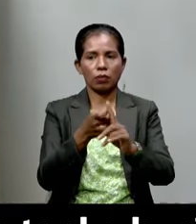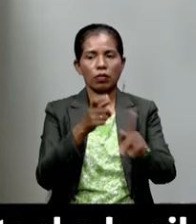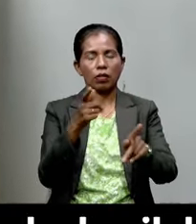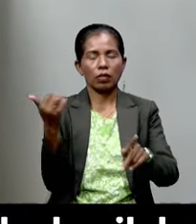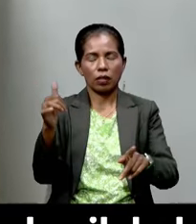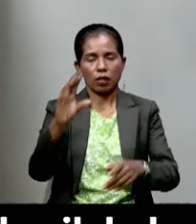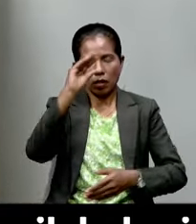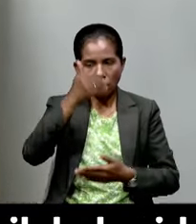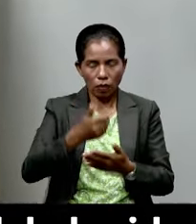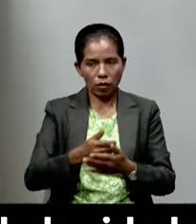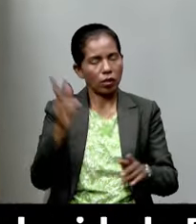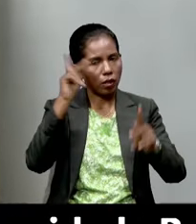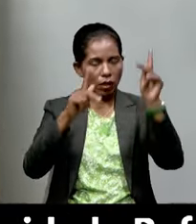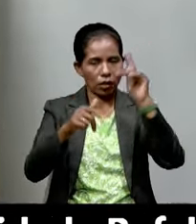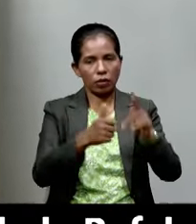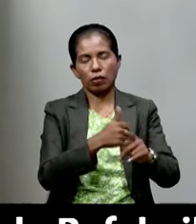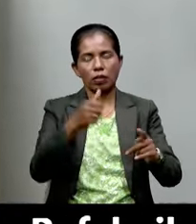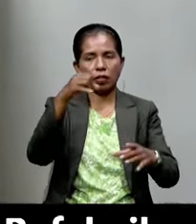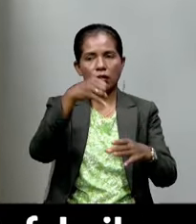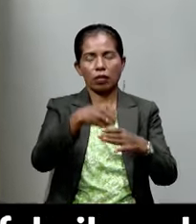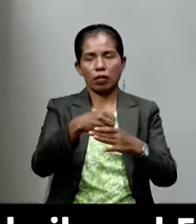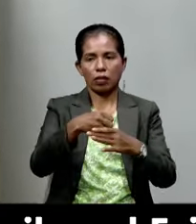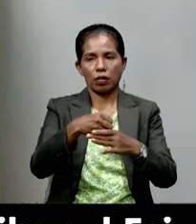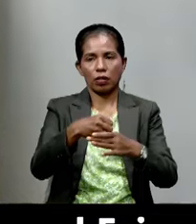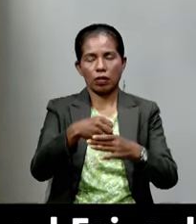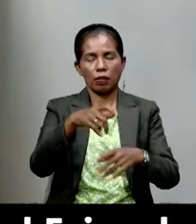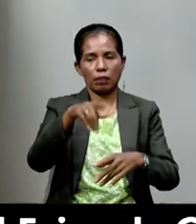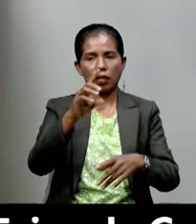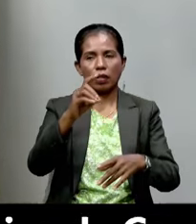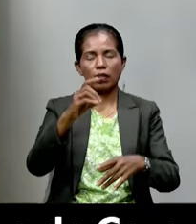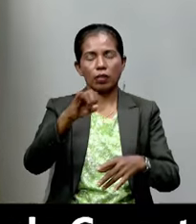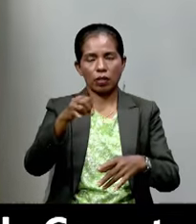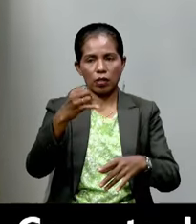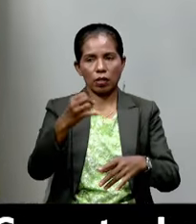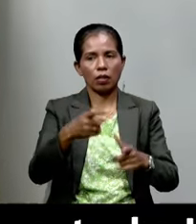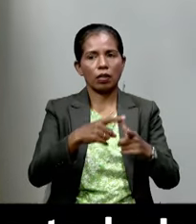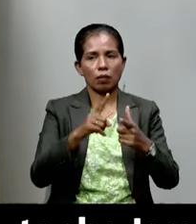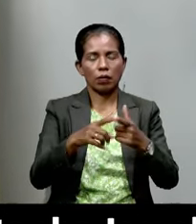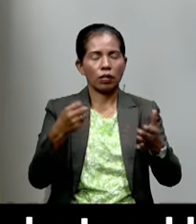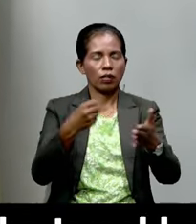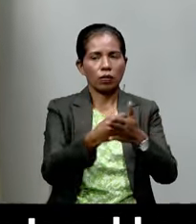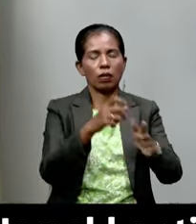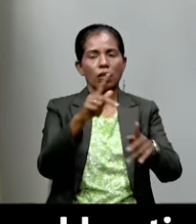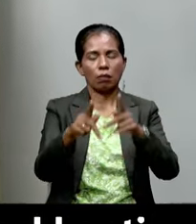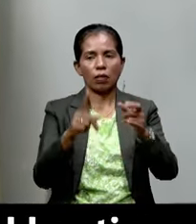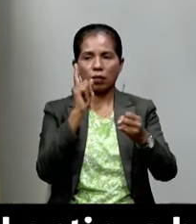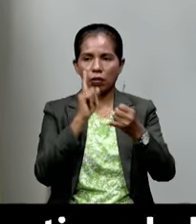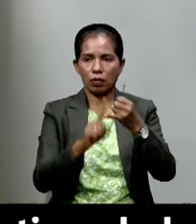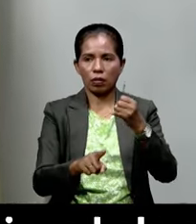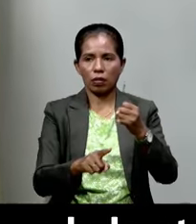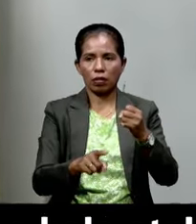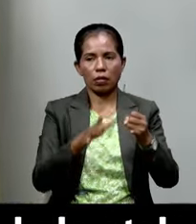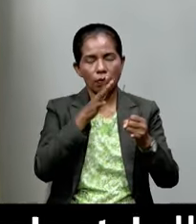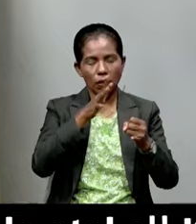owa iha ba kaso balu ulu ki involve ma procurador ne owa indipuiz tamba soke ema antau ikus mai nengang